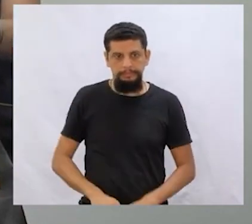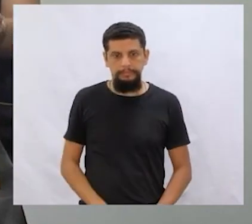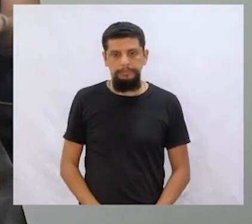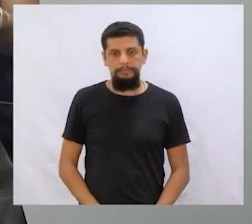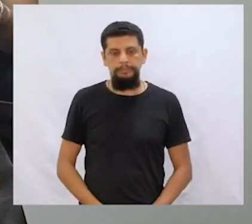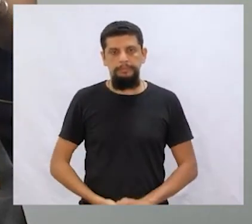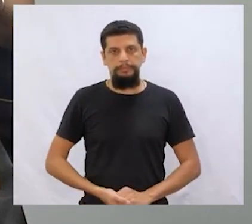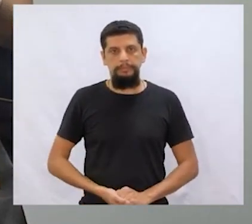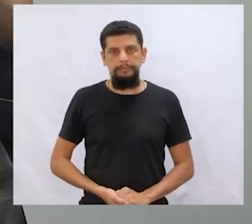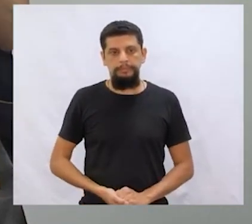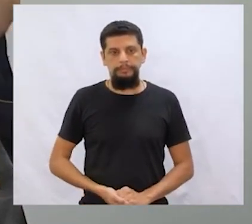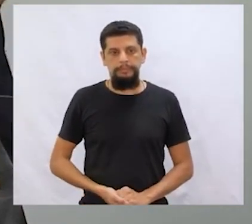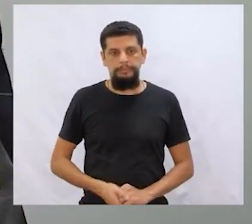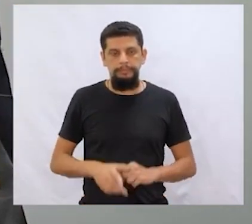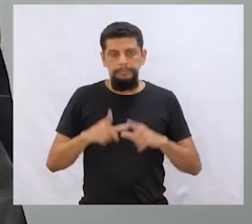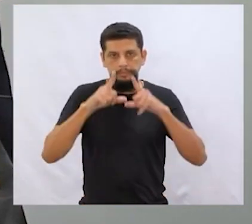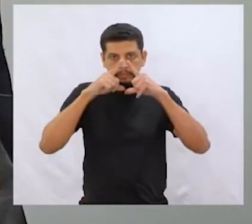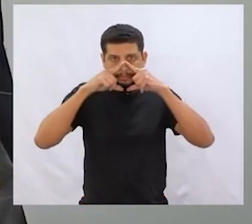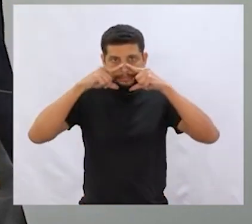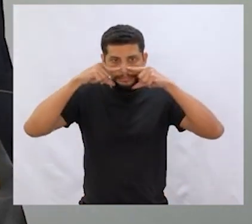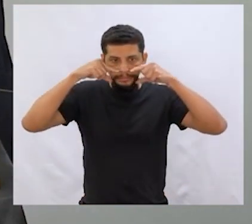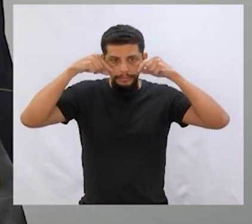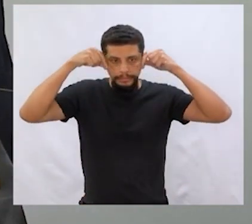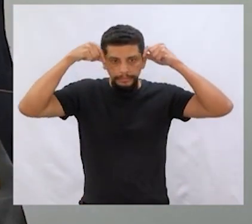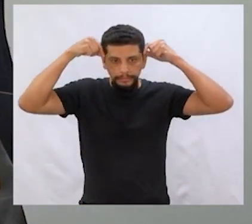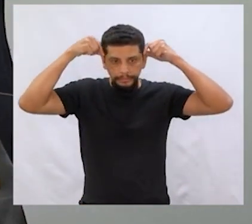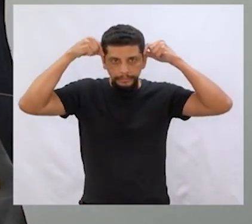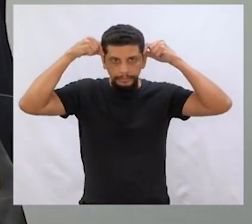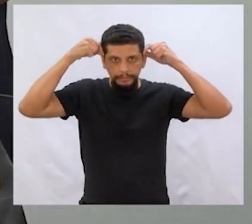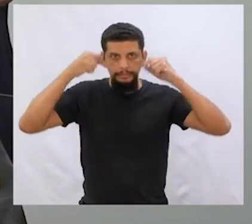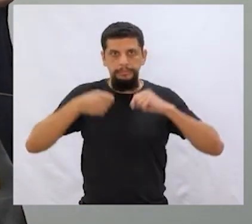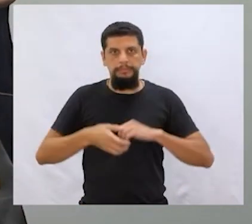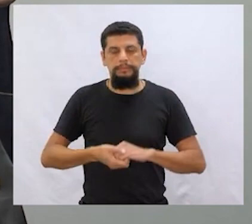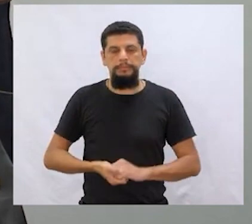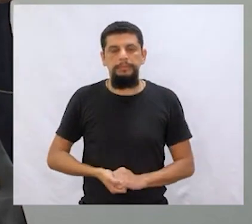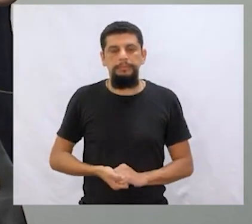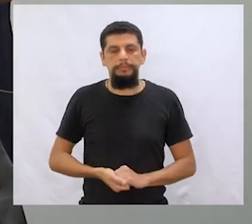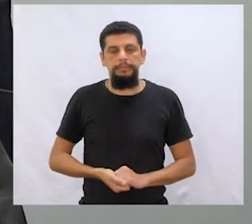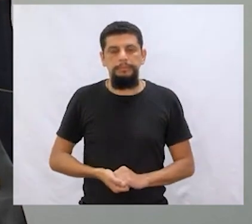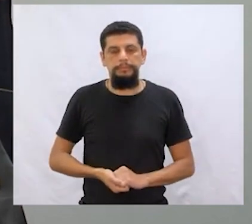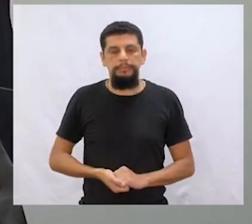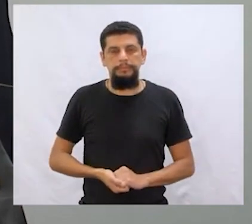Vamos colocar com bastante cuidado, para não pegar na máscara.